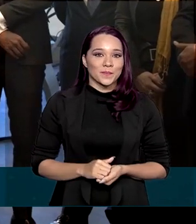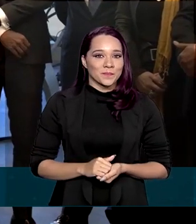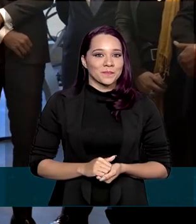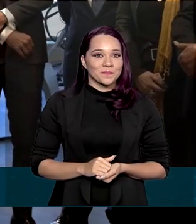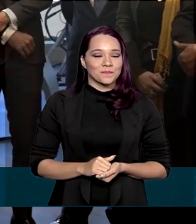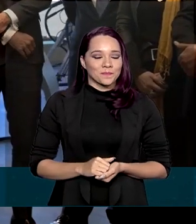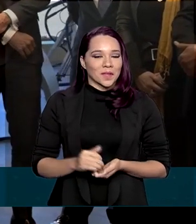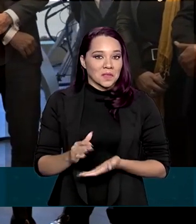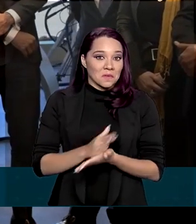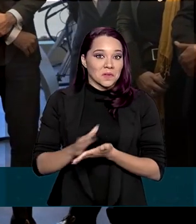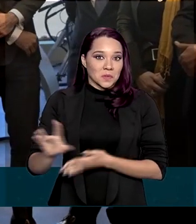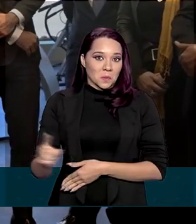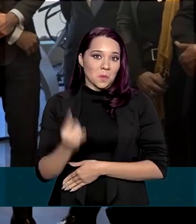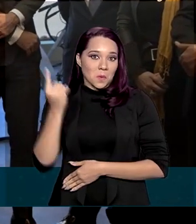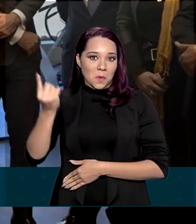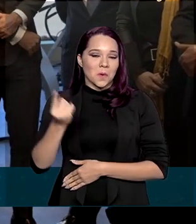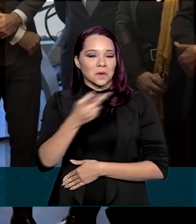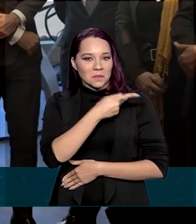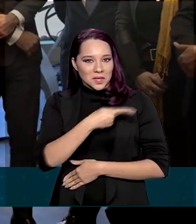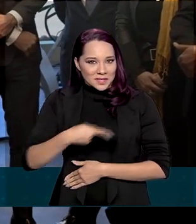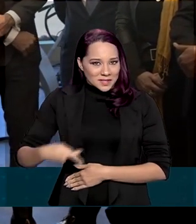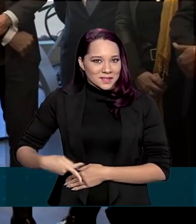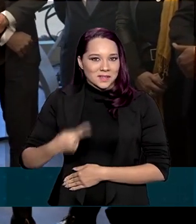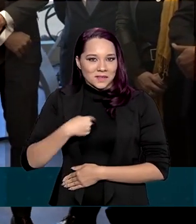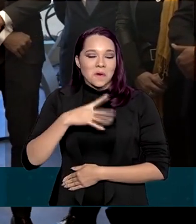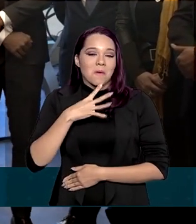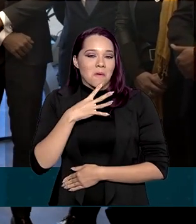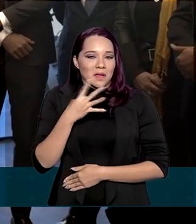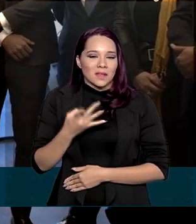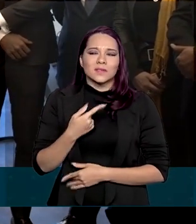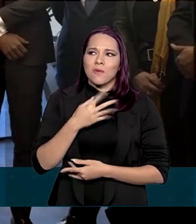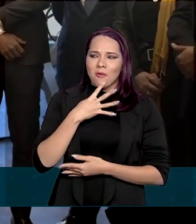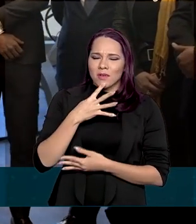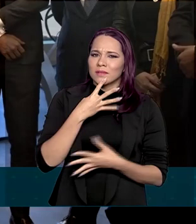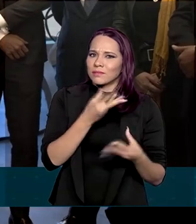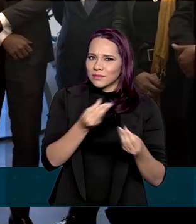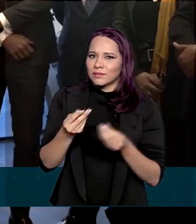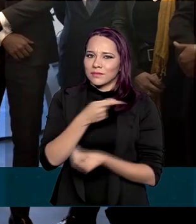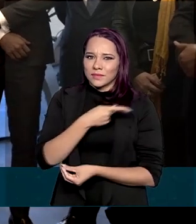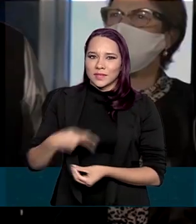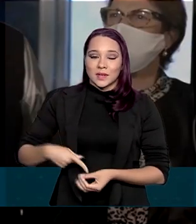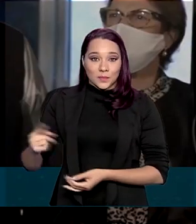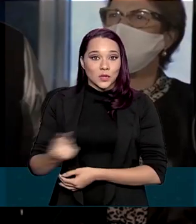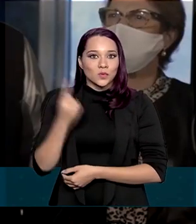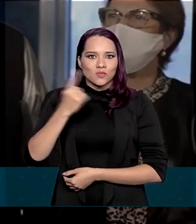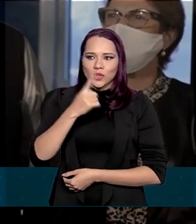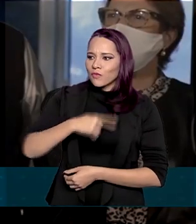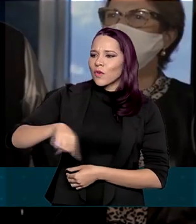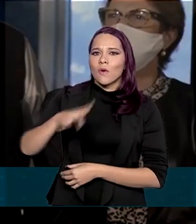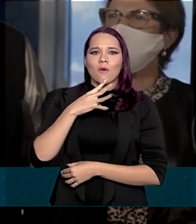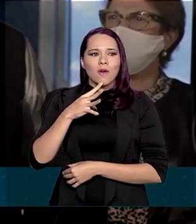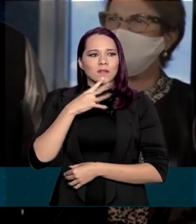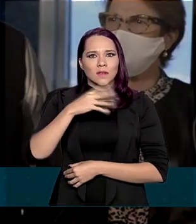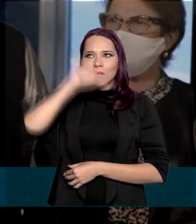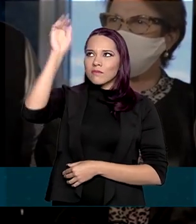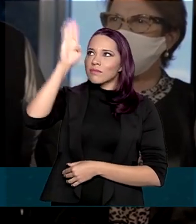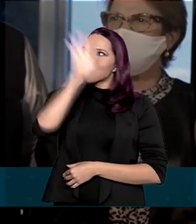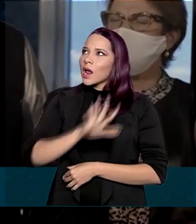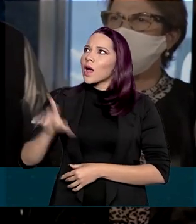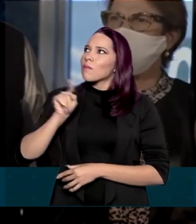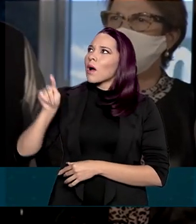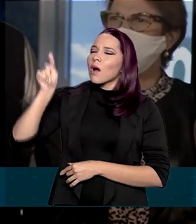dos únicos presidentes que eu conheça, e eu conheci muitos, que foi rodar o campo, foi rodar o Brasil